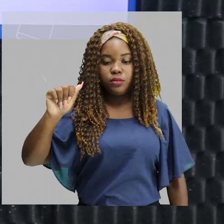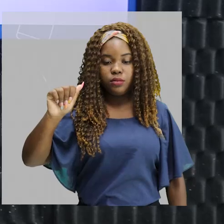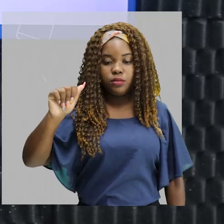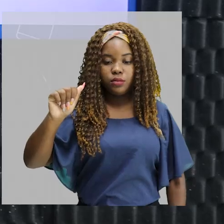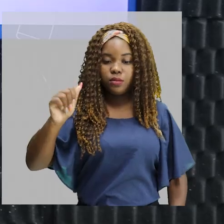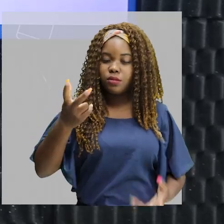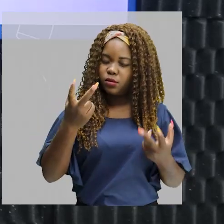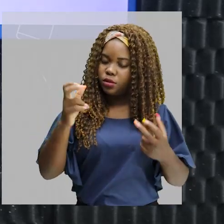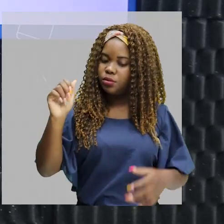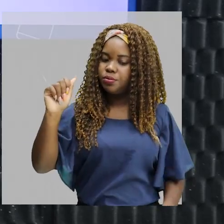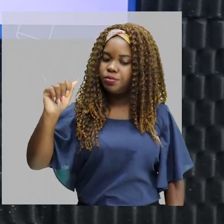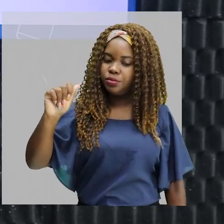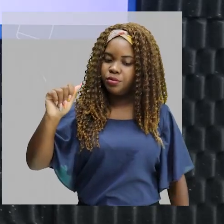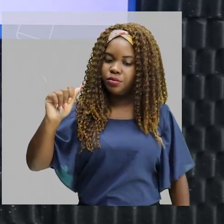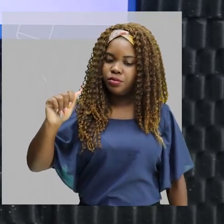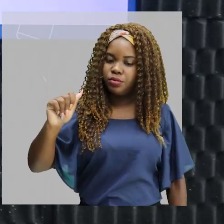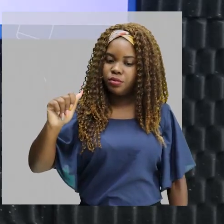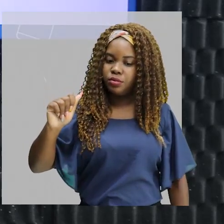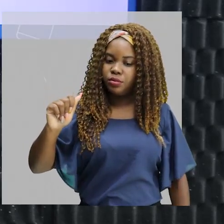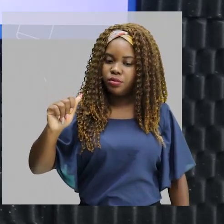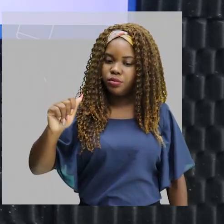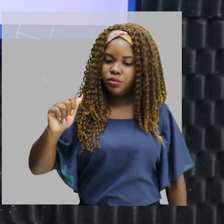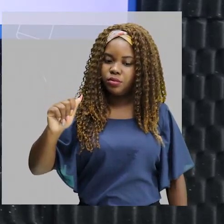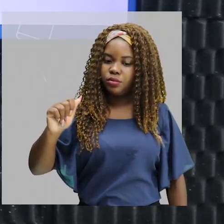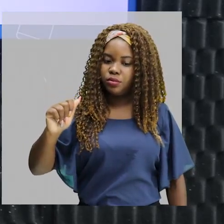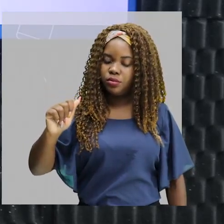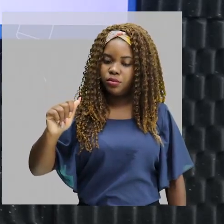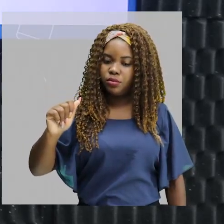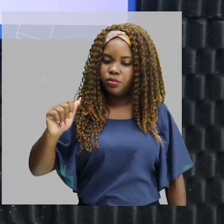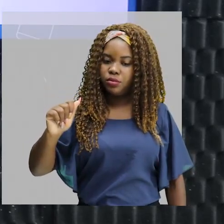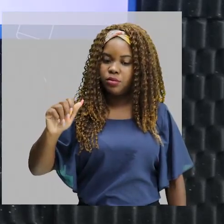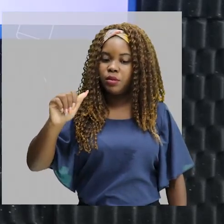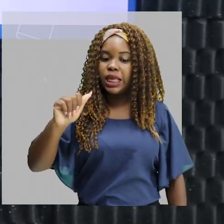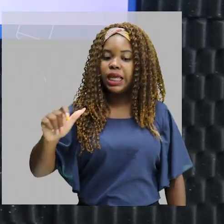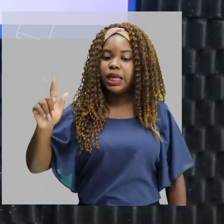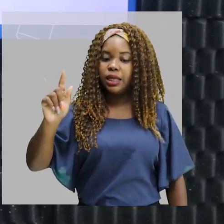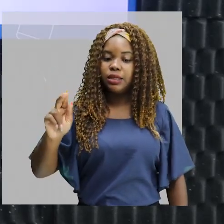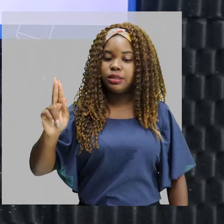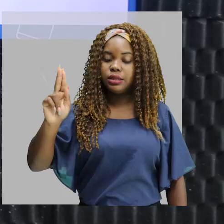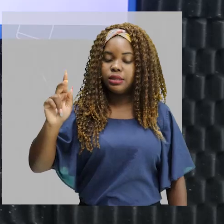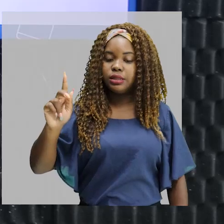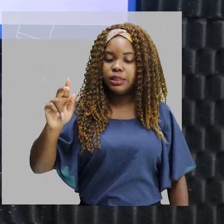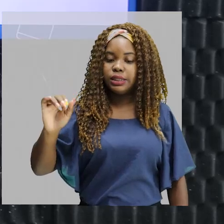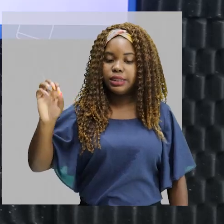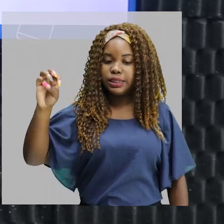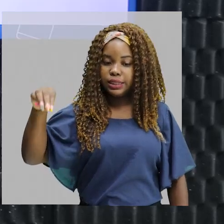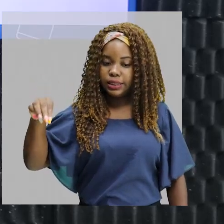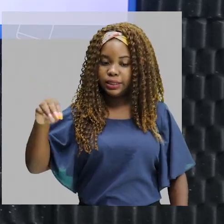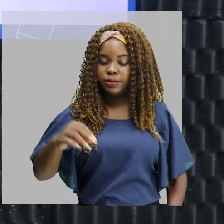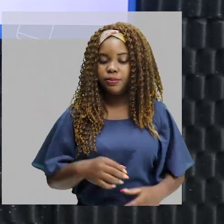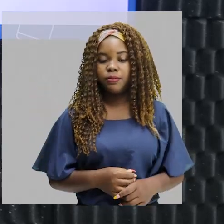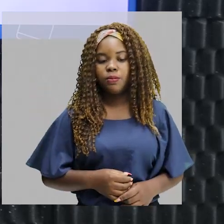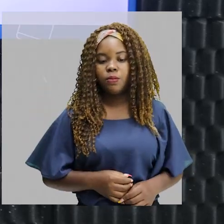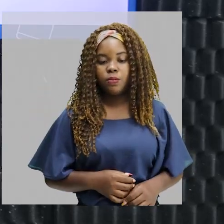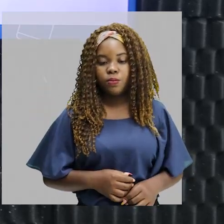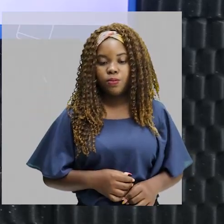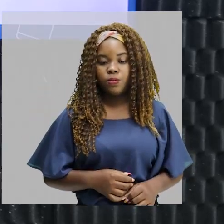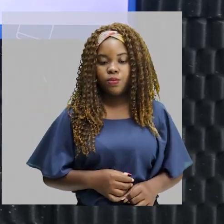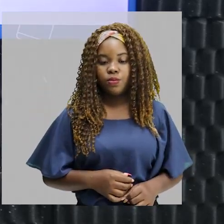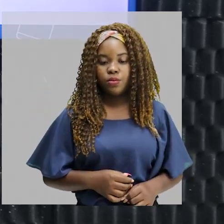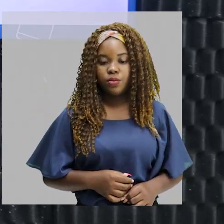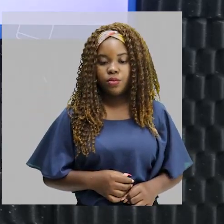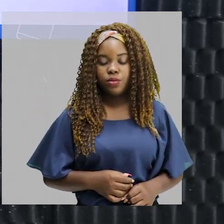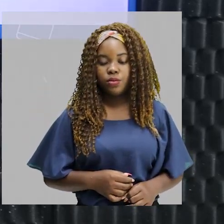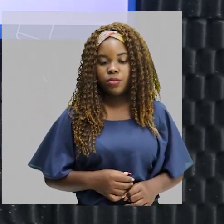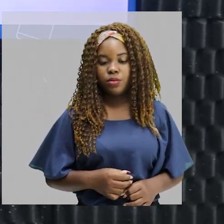Hay alguém aqui que pueda ajudar-me? Quer dizer, tem alguém aqui que pode me